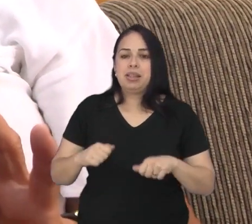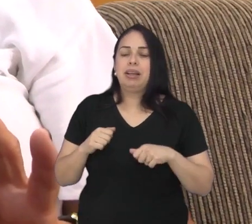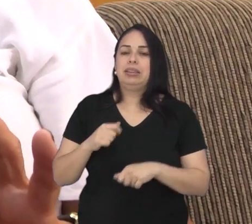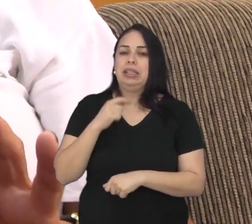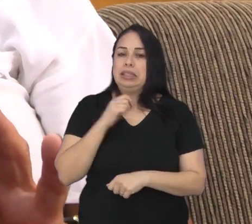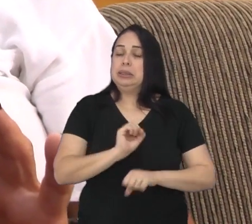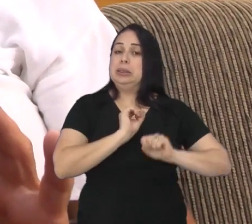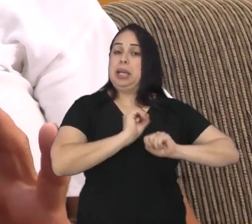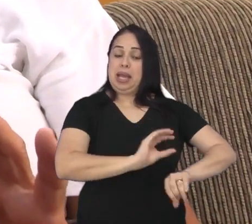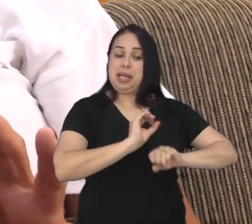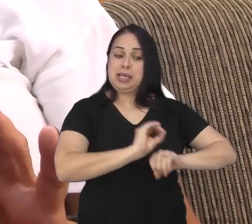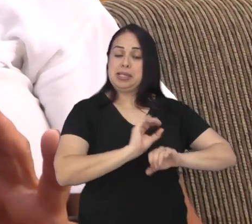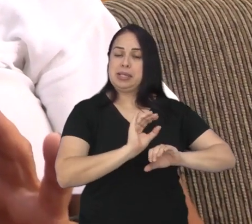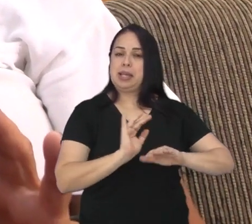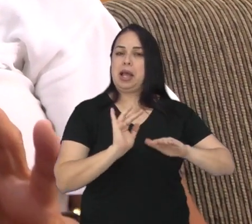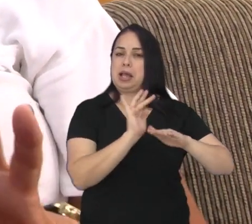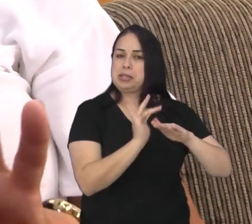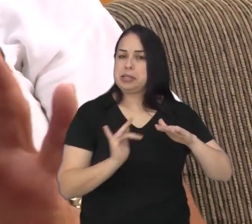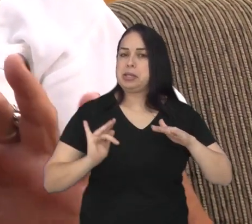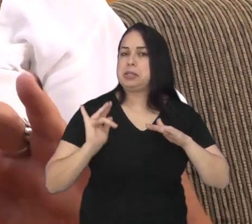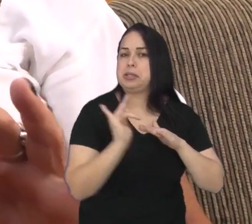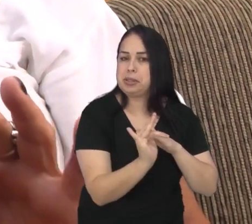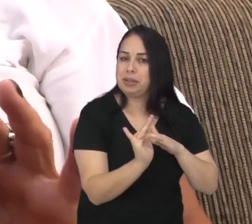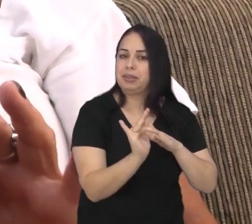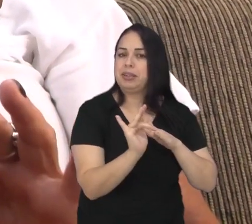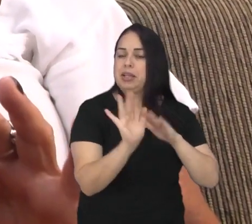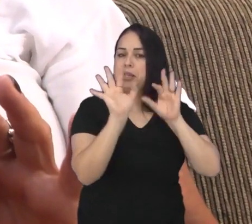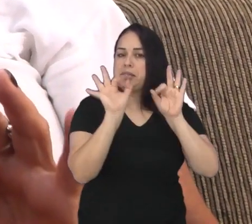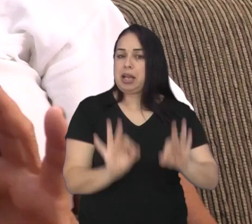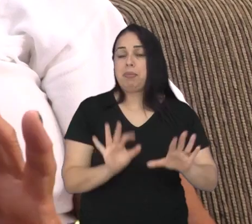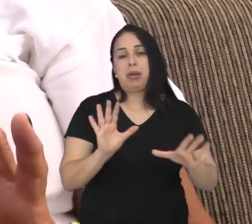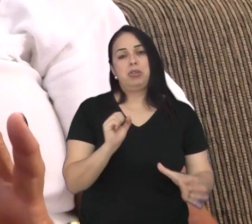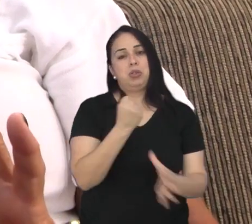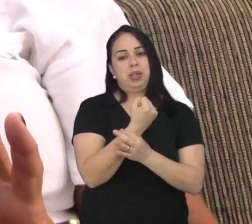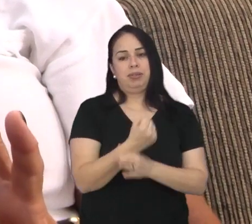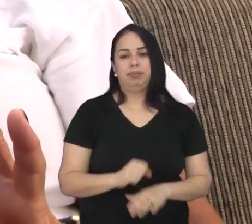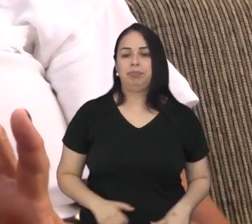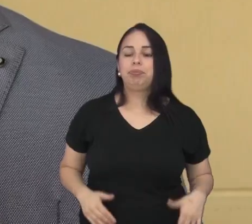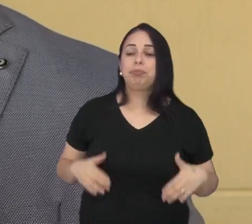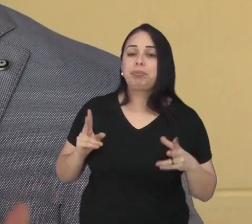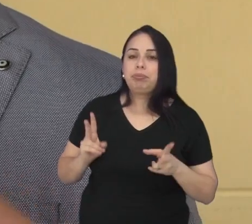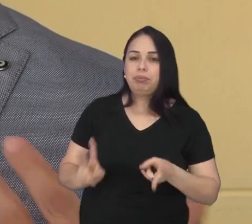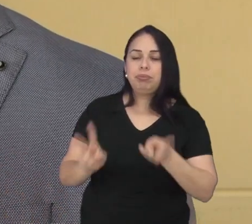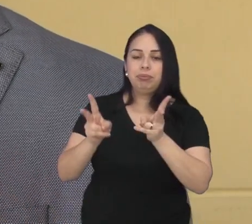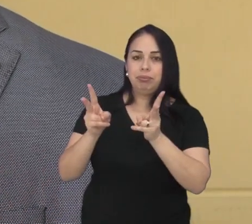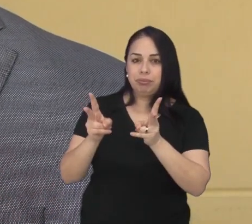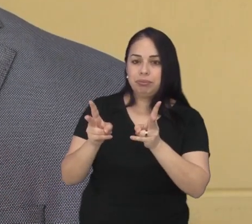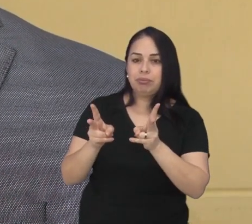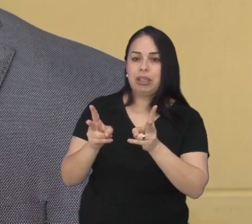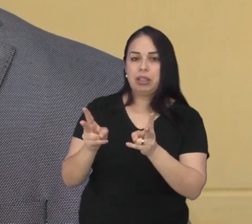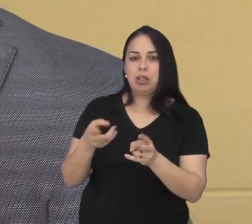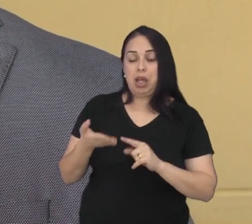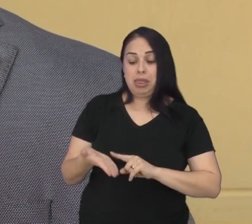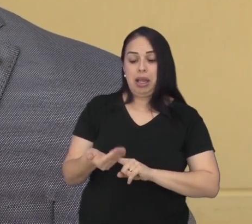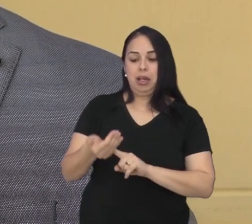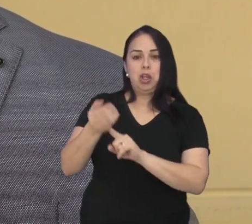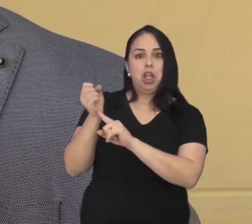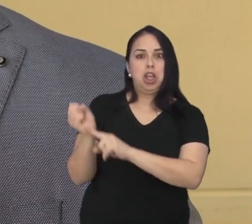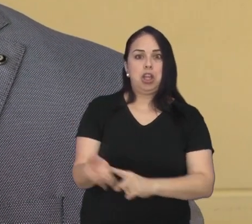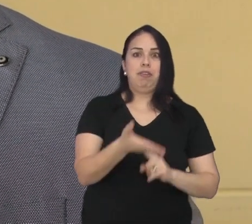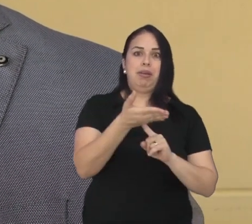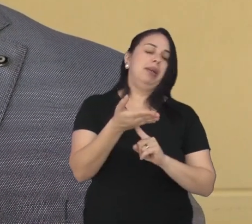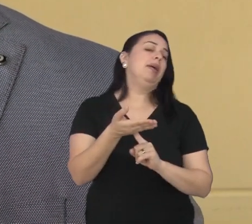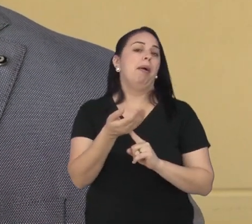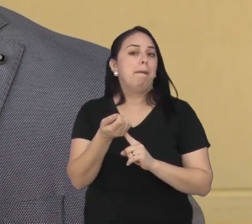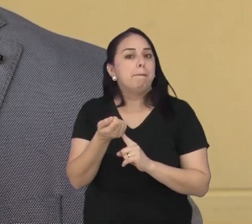medidas para ensinar a usar redes digitais de forma segura. Cada vez que a gente tem uma tecnologia